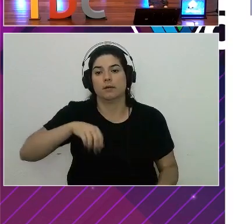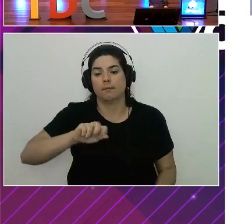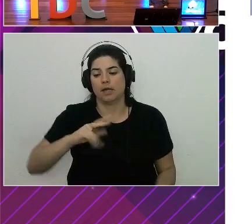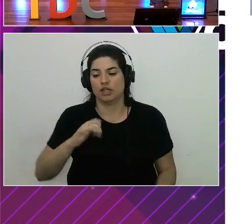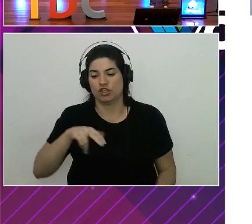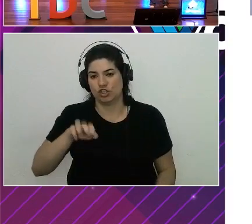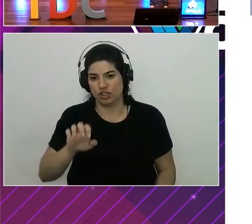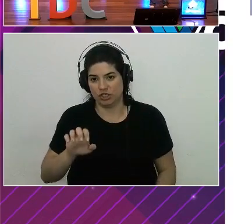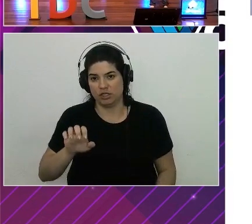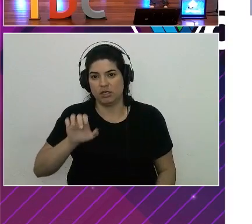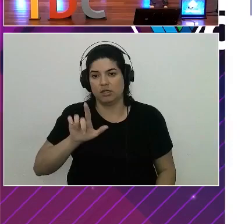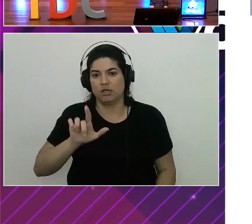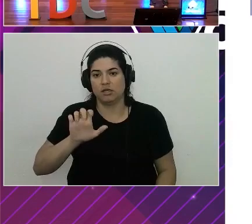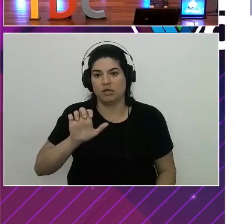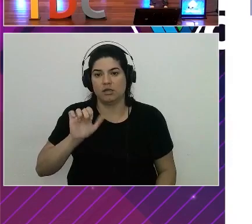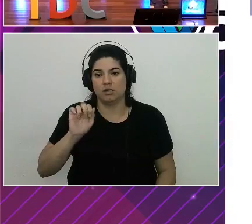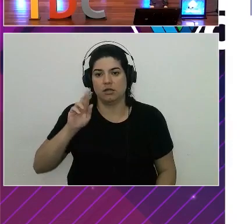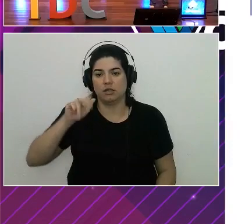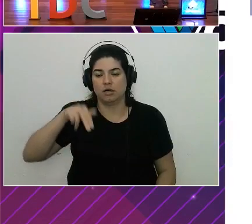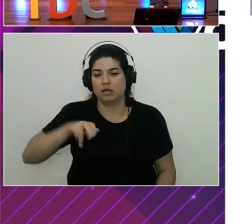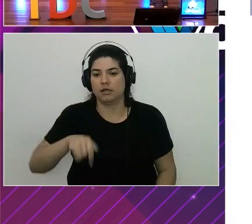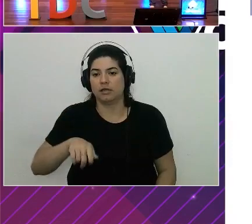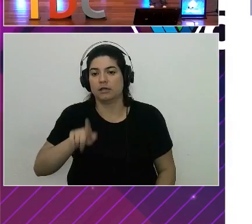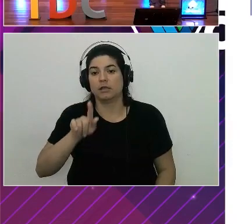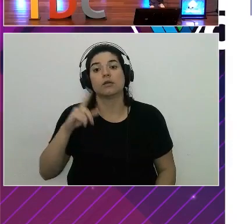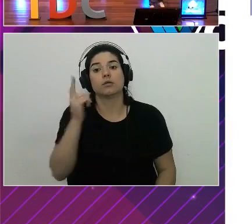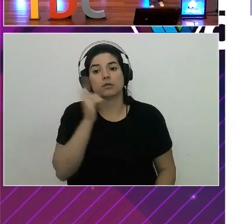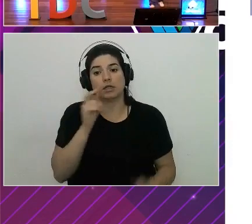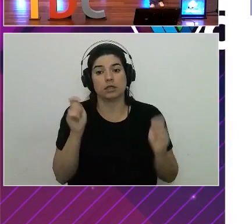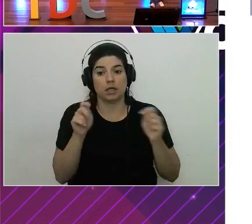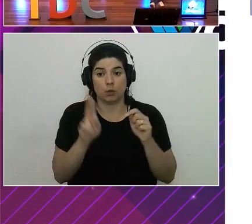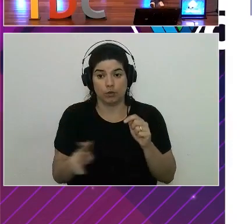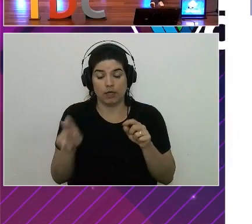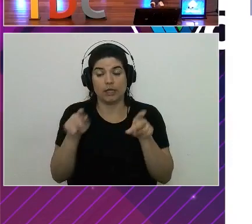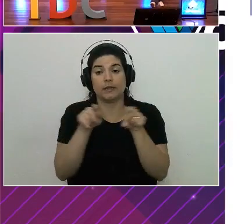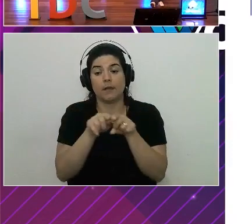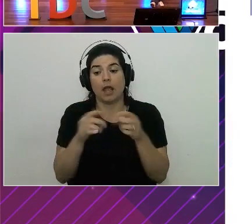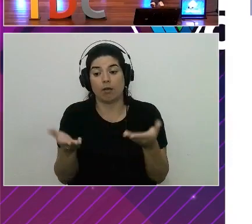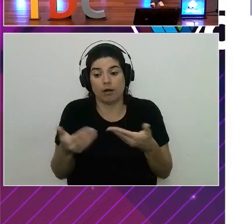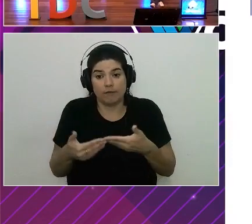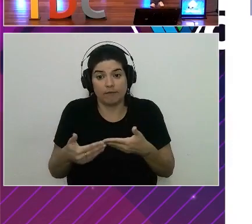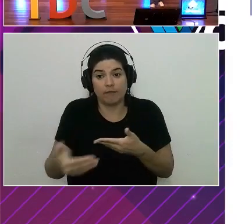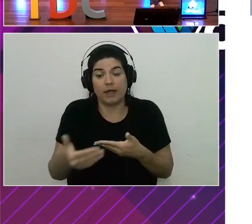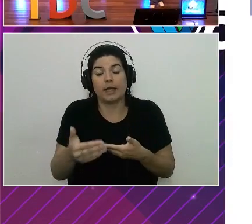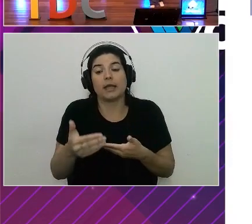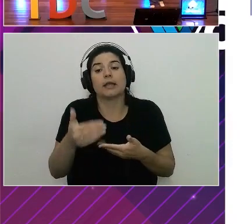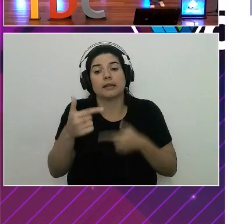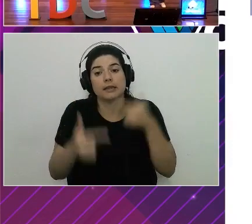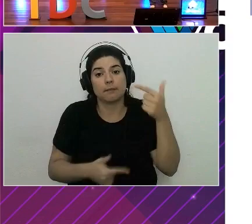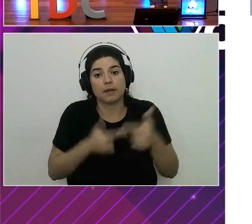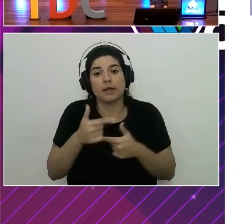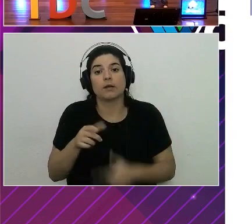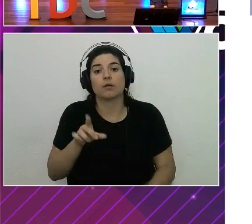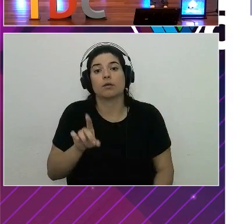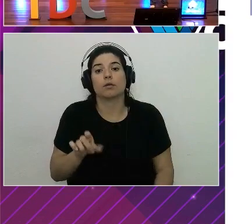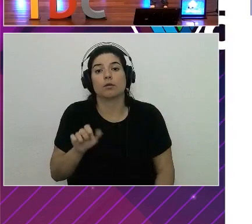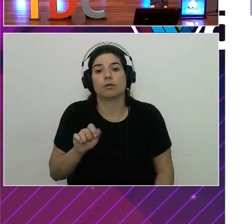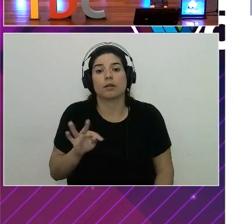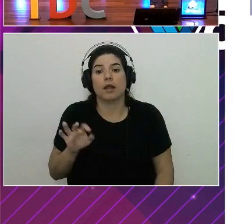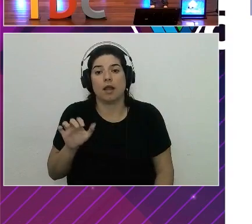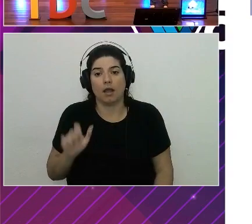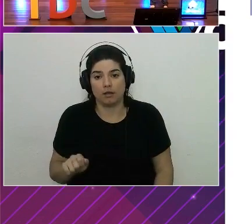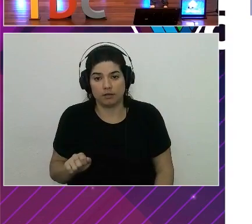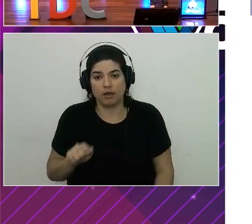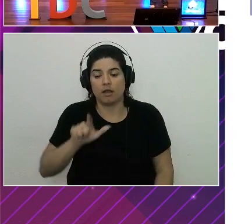nosso próximo passo agora com o Heatwave, isso já está em beta, é trabalhar com Data Lake. Então, a gente vai conseguir usar o MySQL para